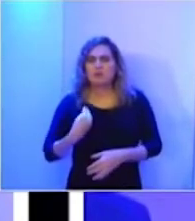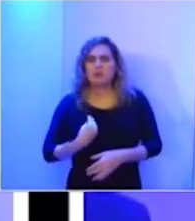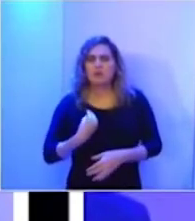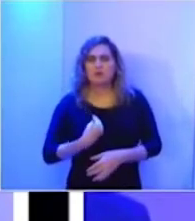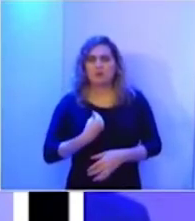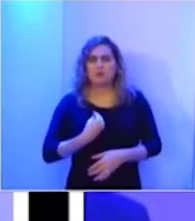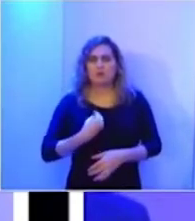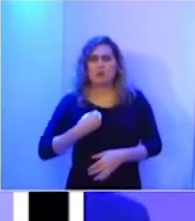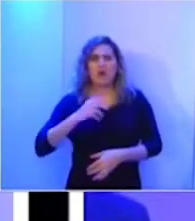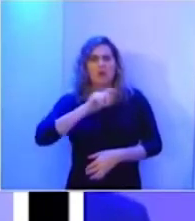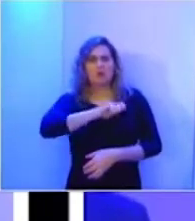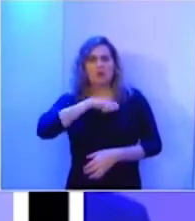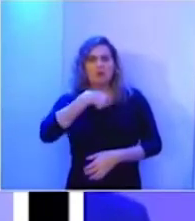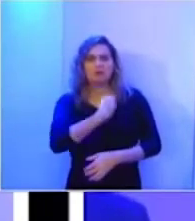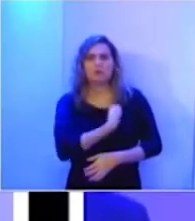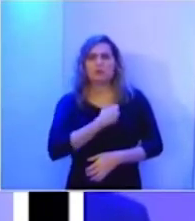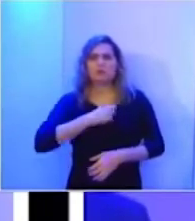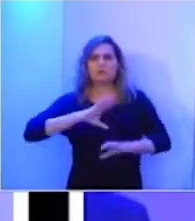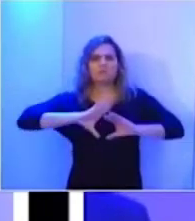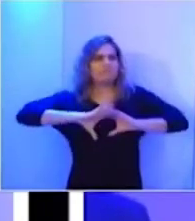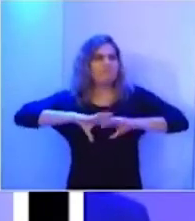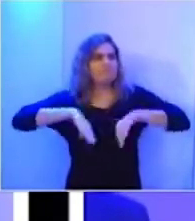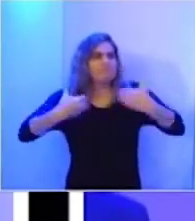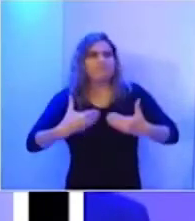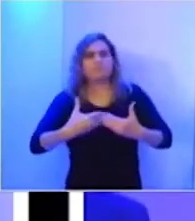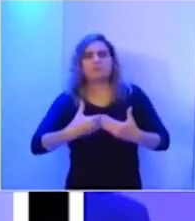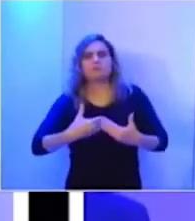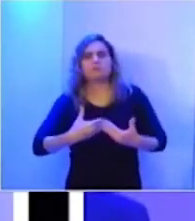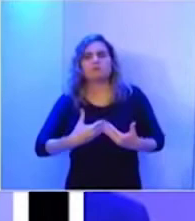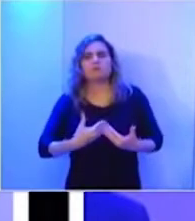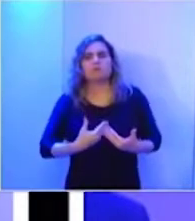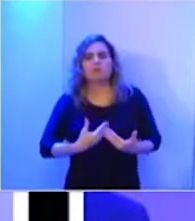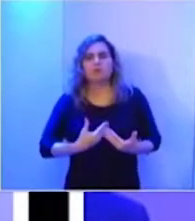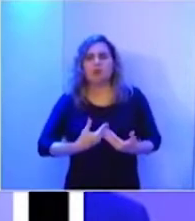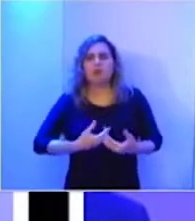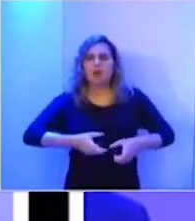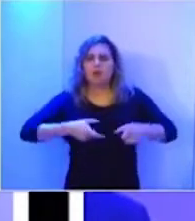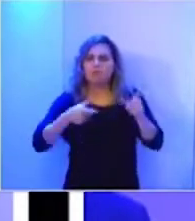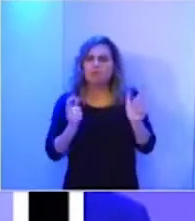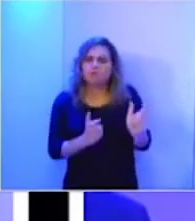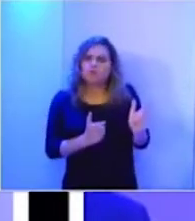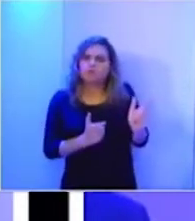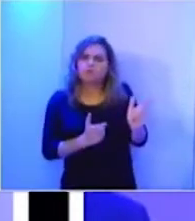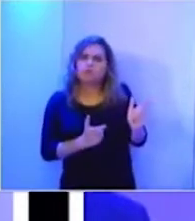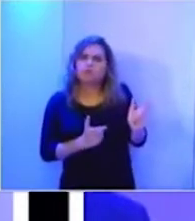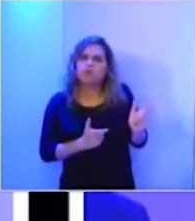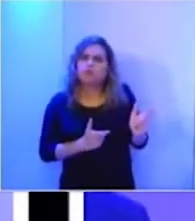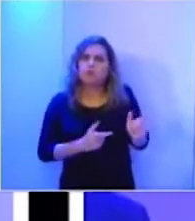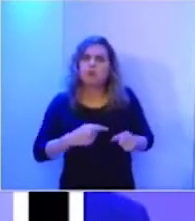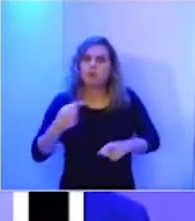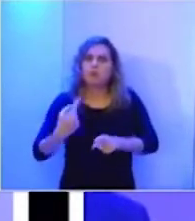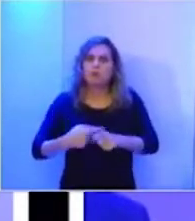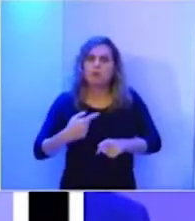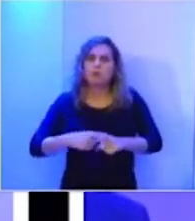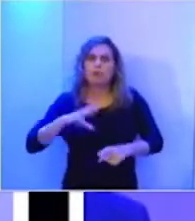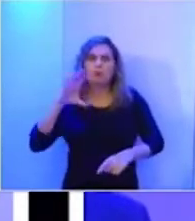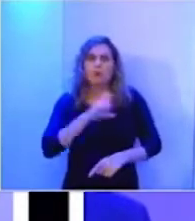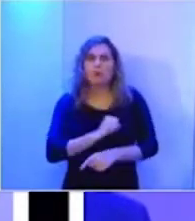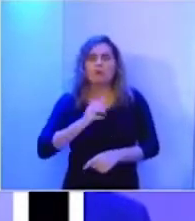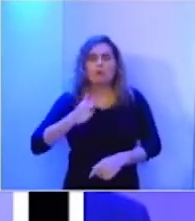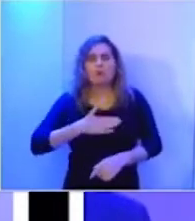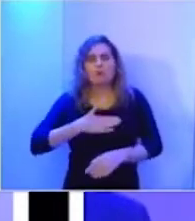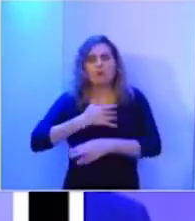minha vida. Eu sou um delegado de coragem. Eu tenho propriedade para fazer assim, ó, porque eu